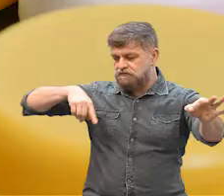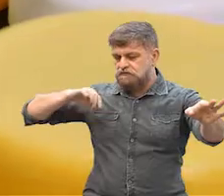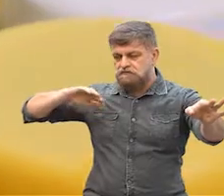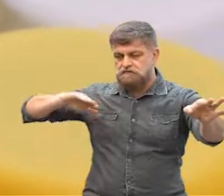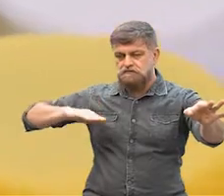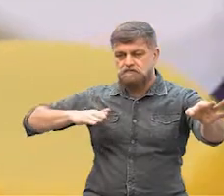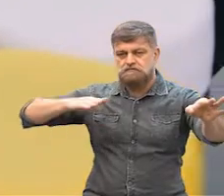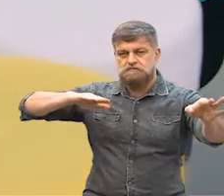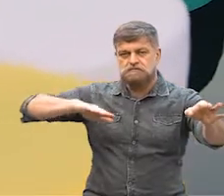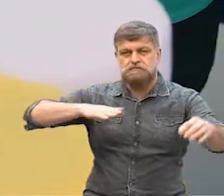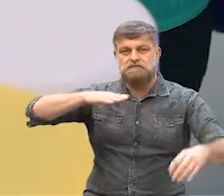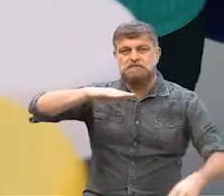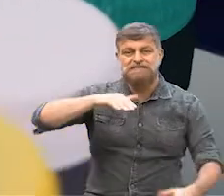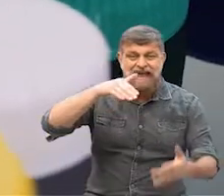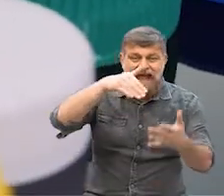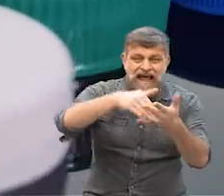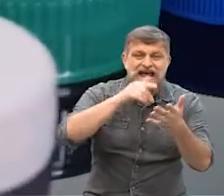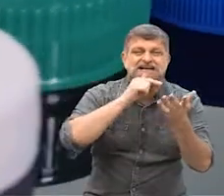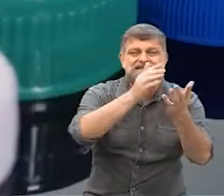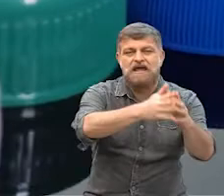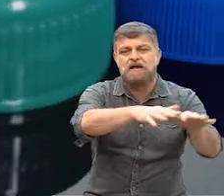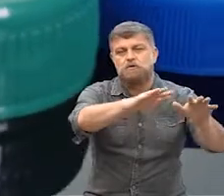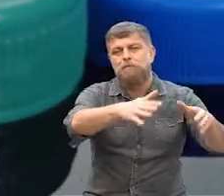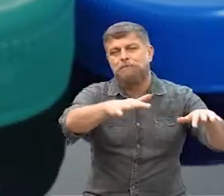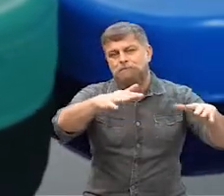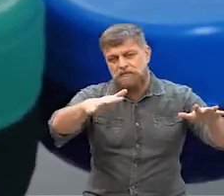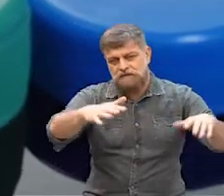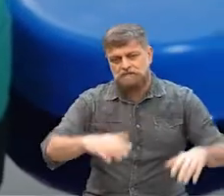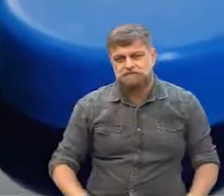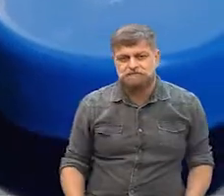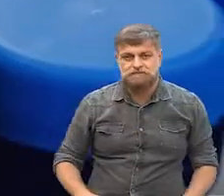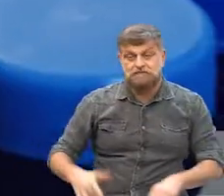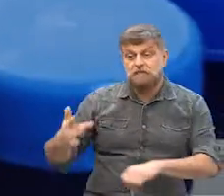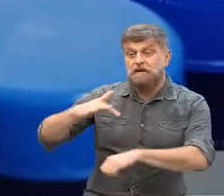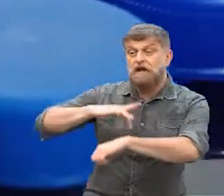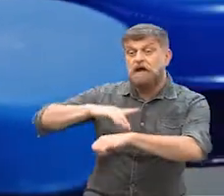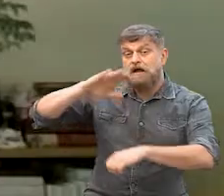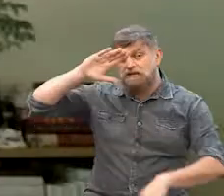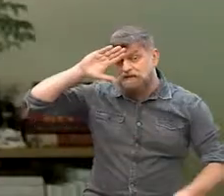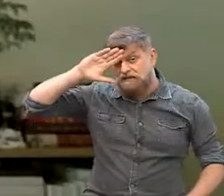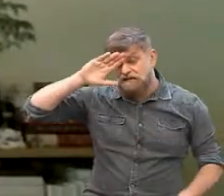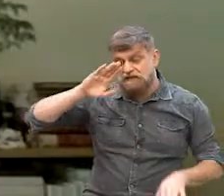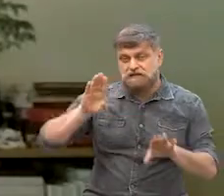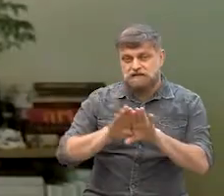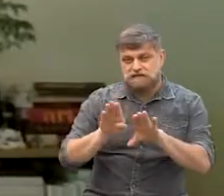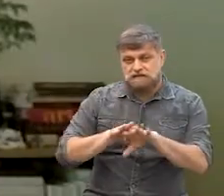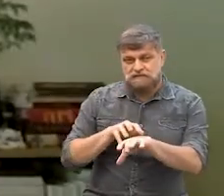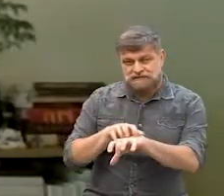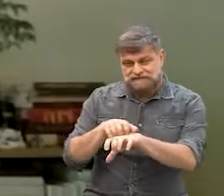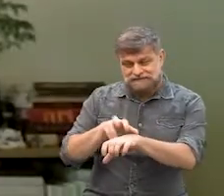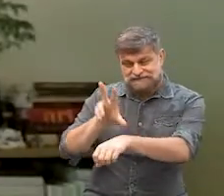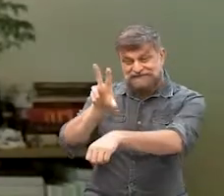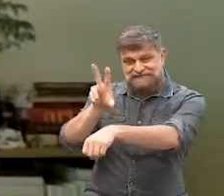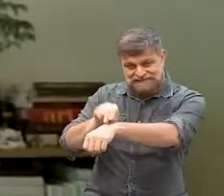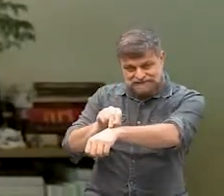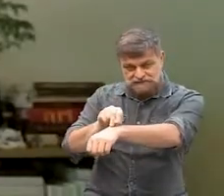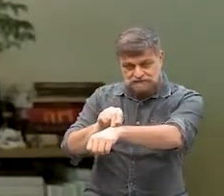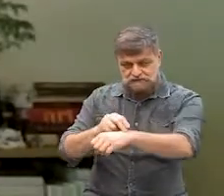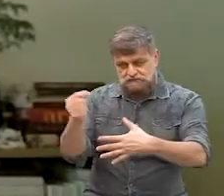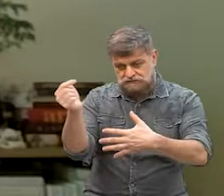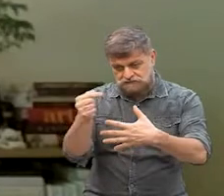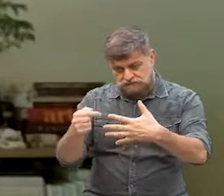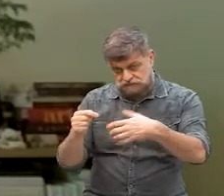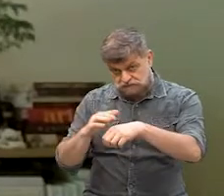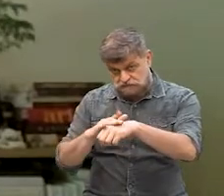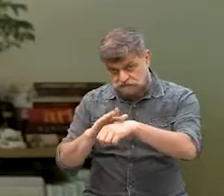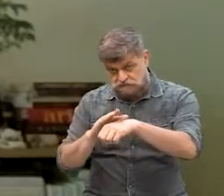praia que prejudica, não necessariamente. No caso da dengue, né, do Zika, chikungunya, todas essas